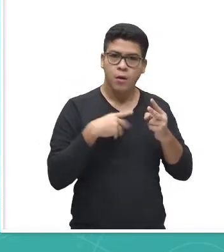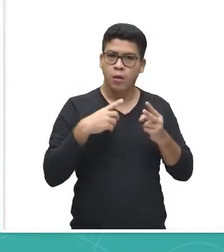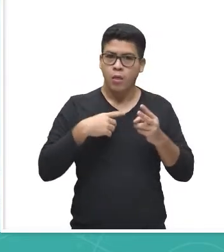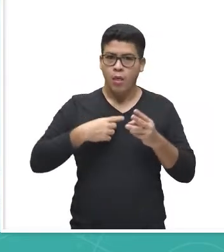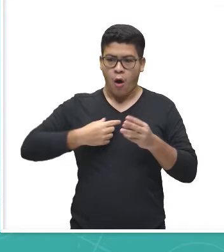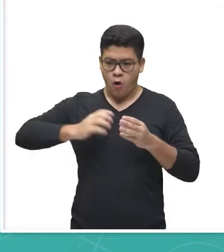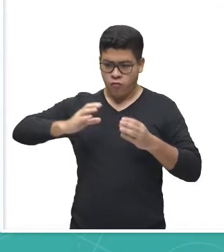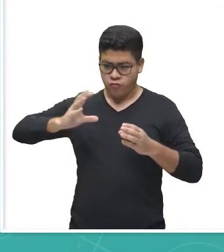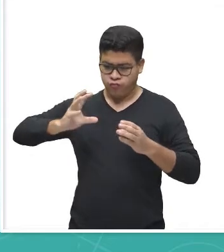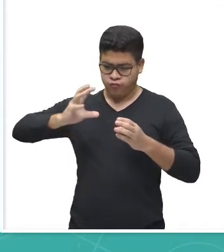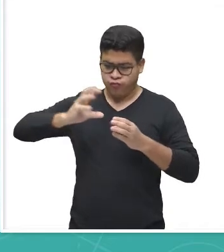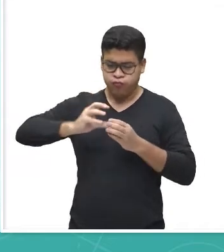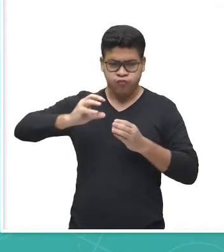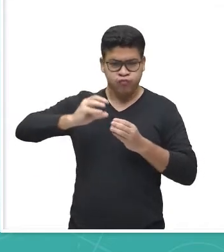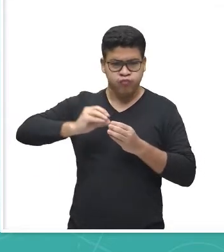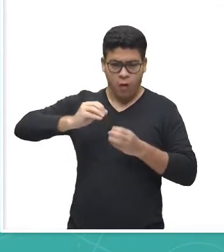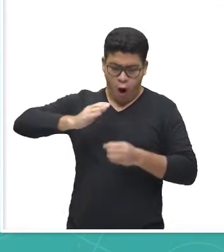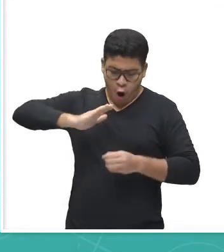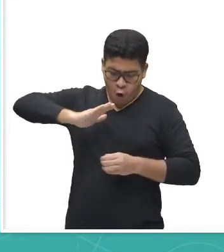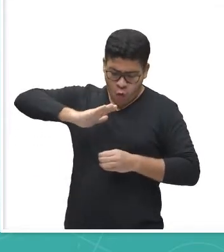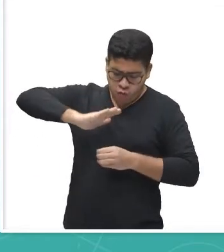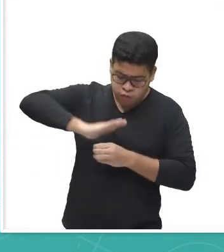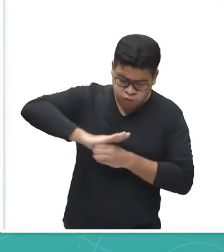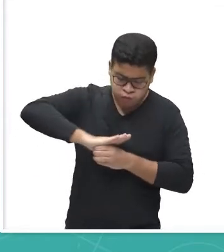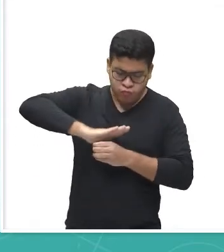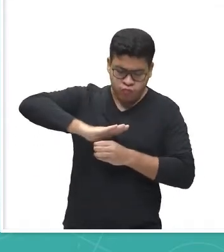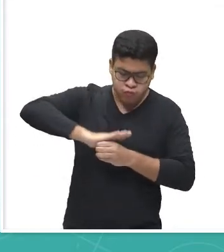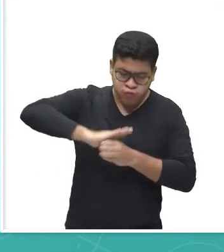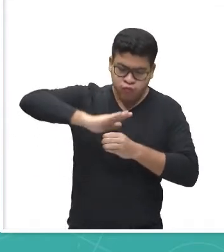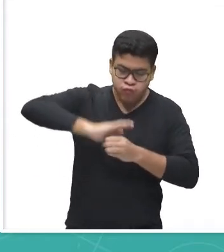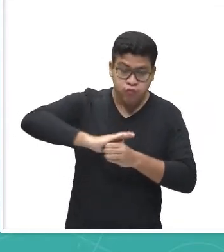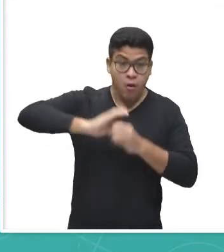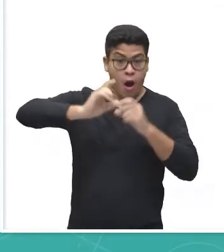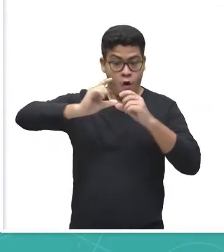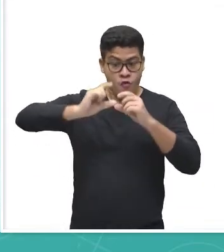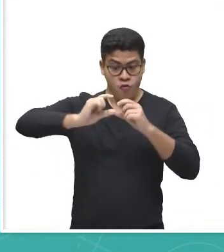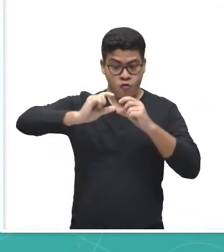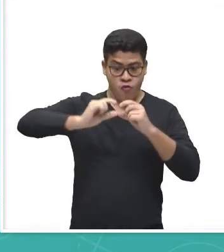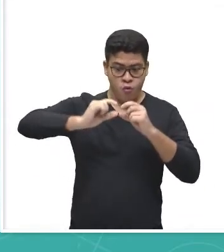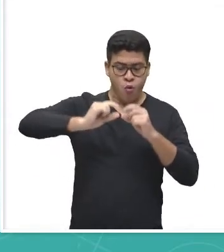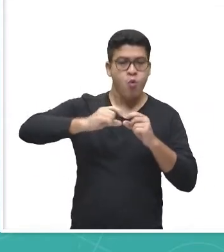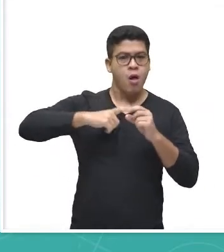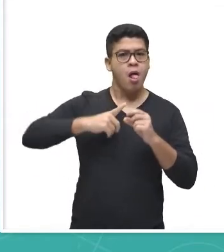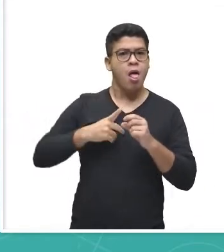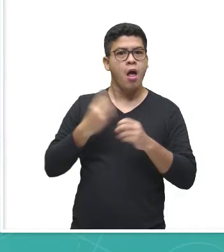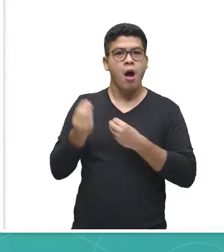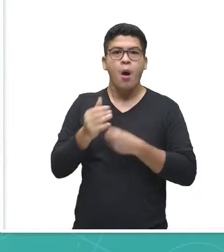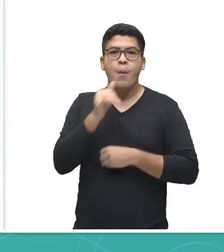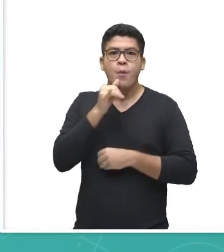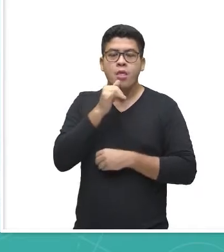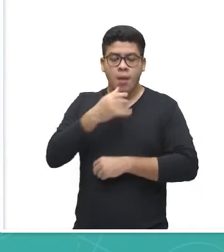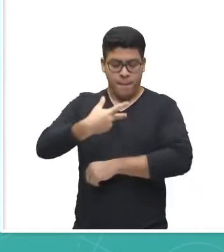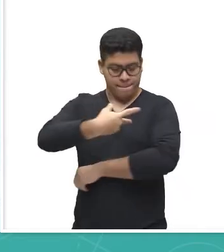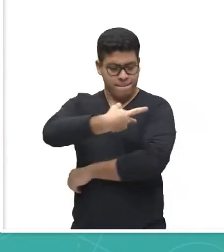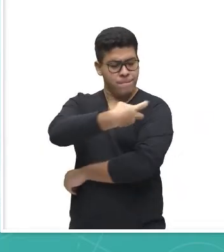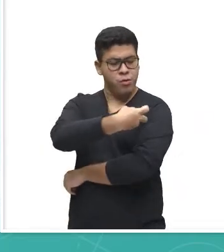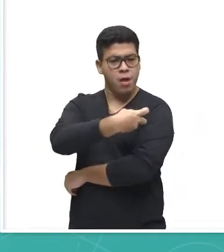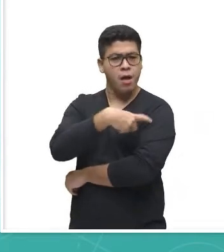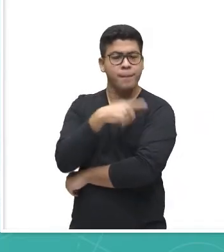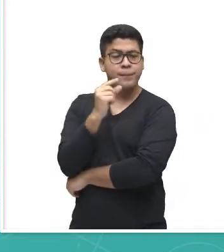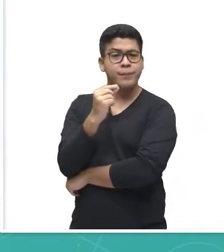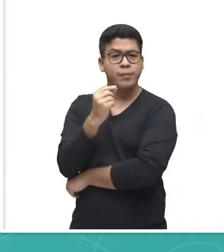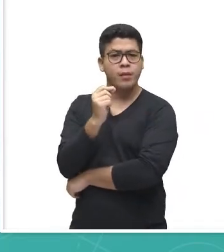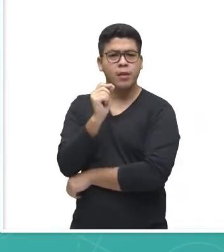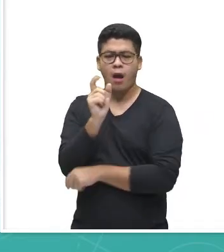está observando aqui, ó, que nós temos aqui um exemplo da seringa, né? Aqui na seringa você está observando,